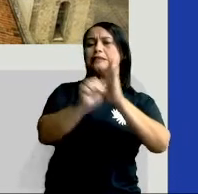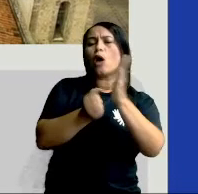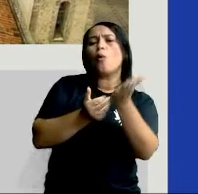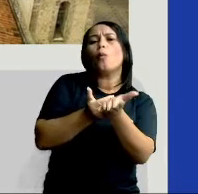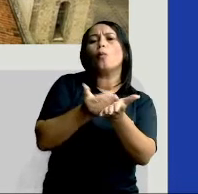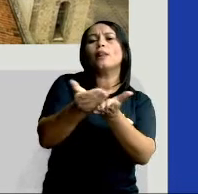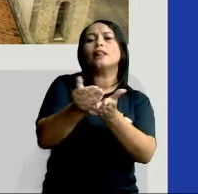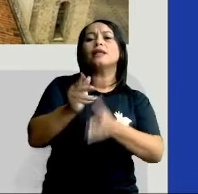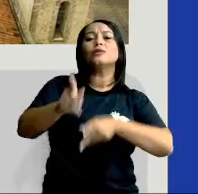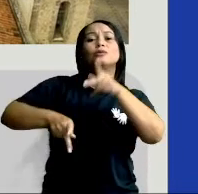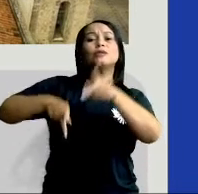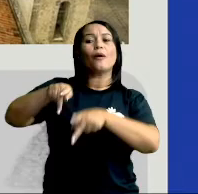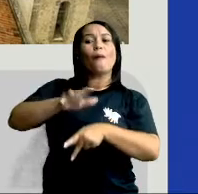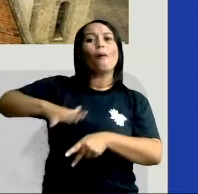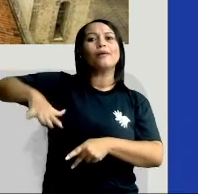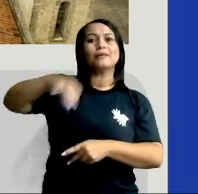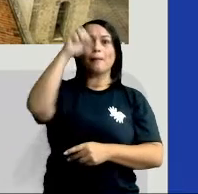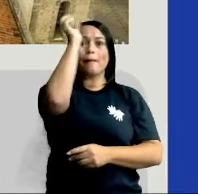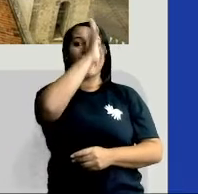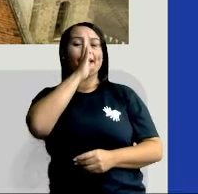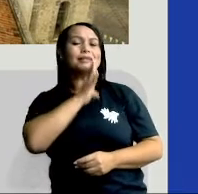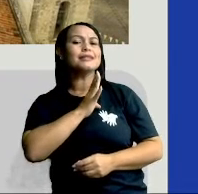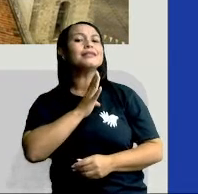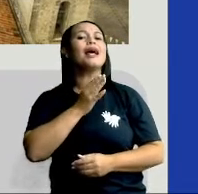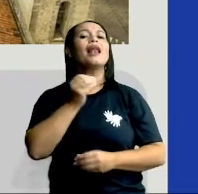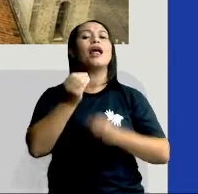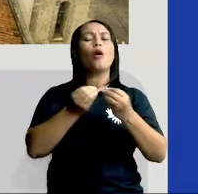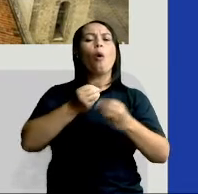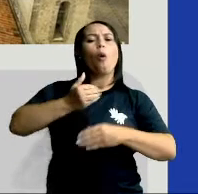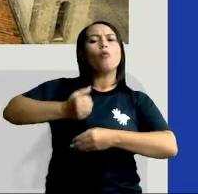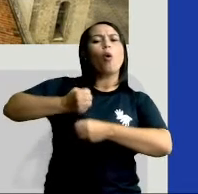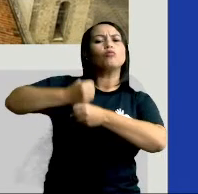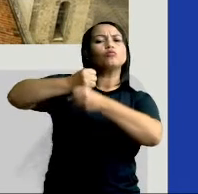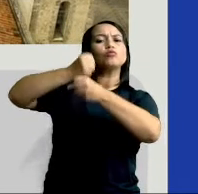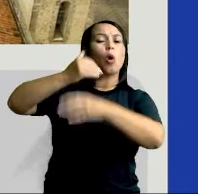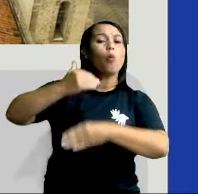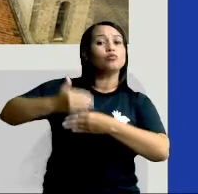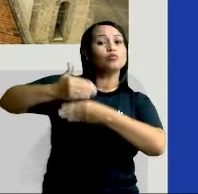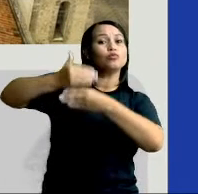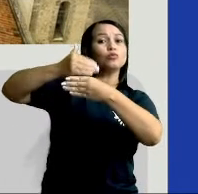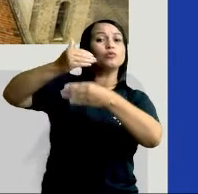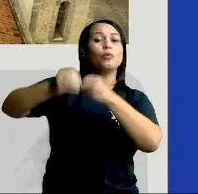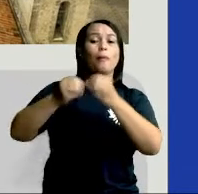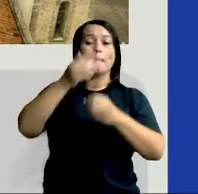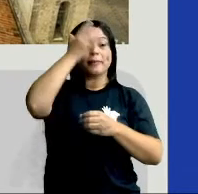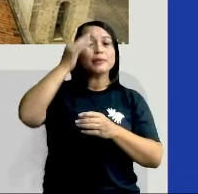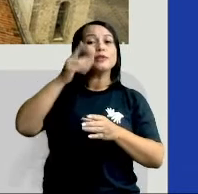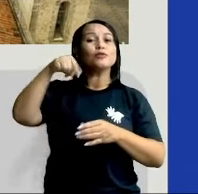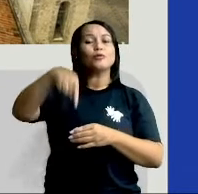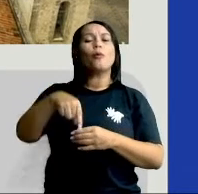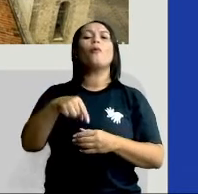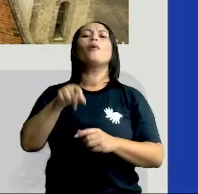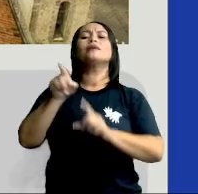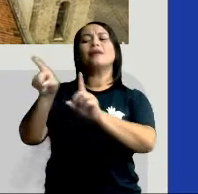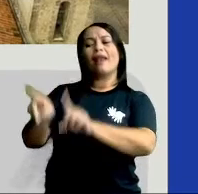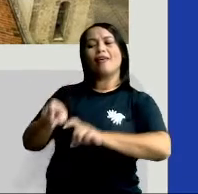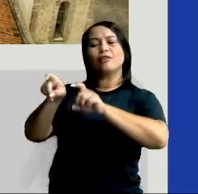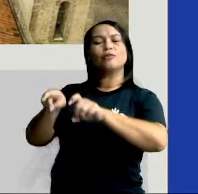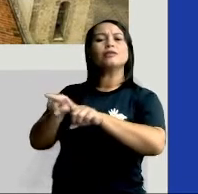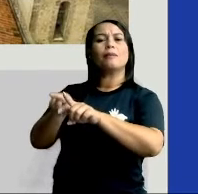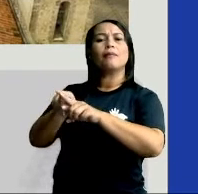da colonização brasileira, da qual sua construção veio a ser habitada por lavradores